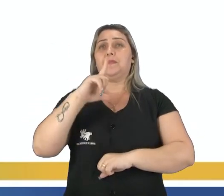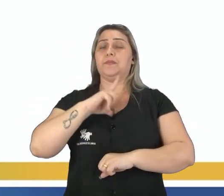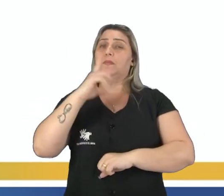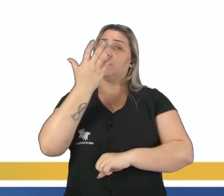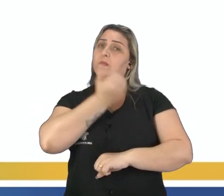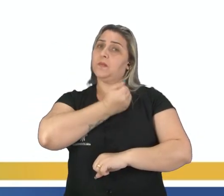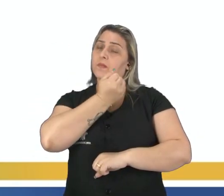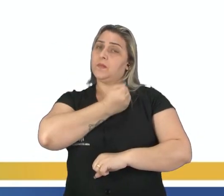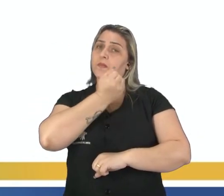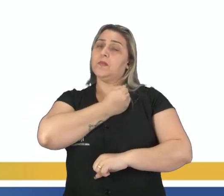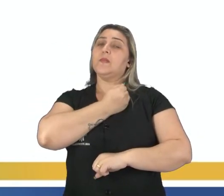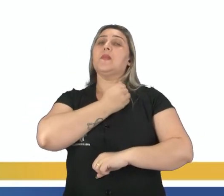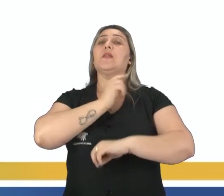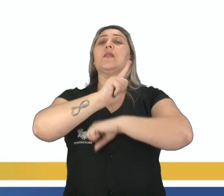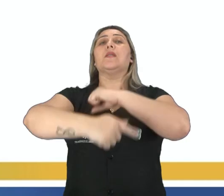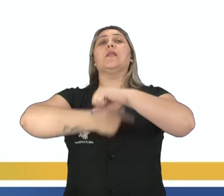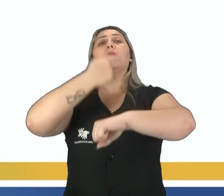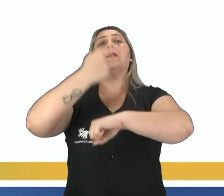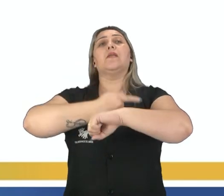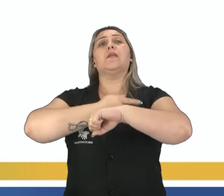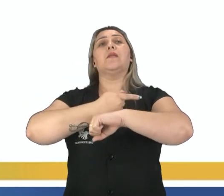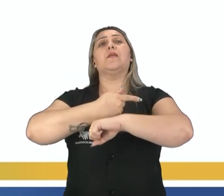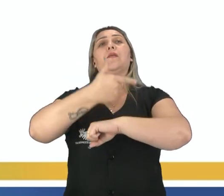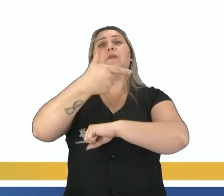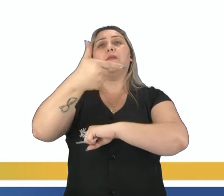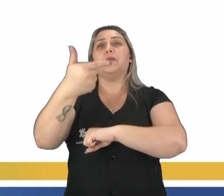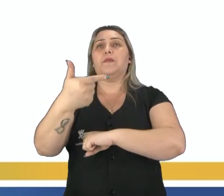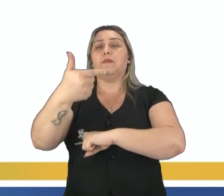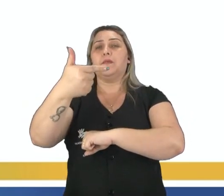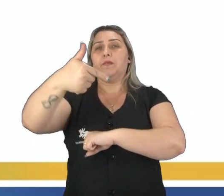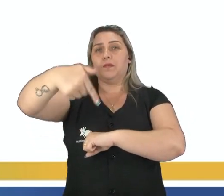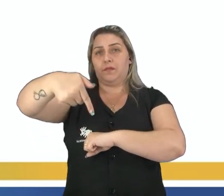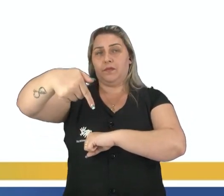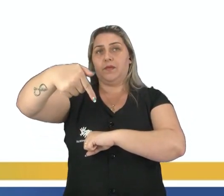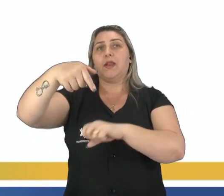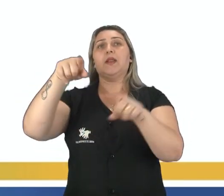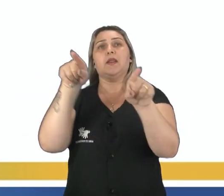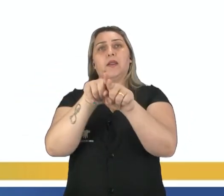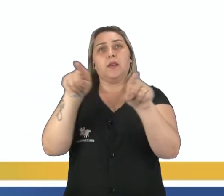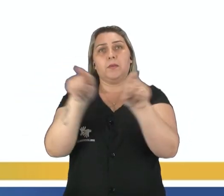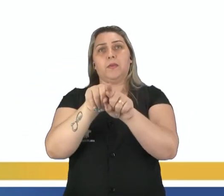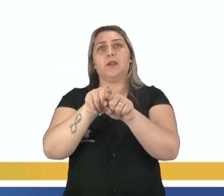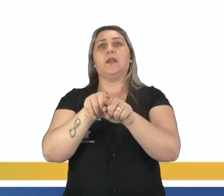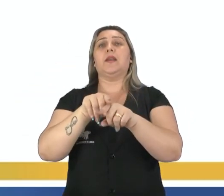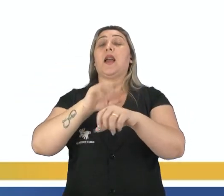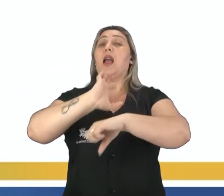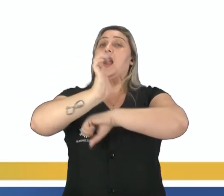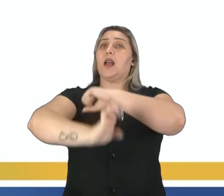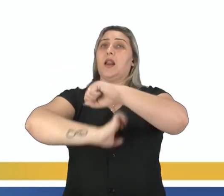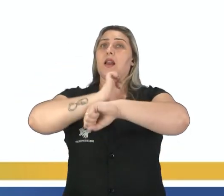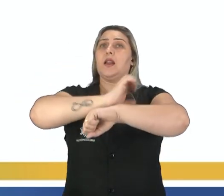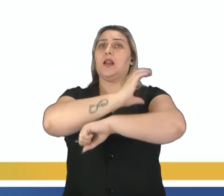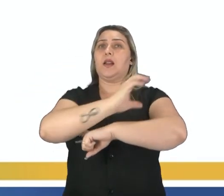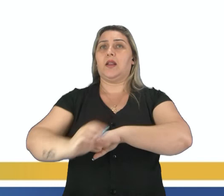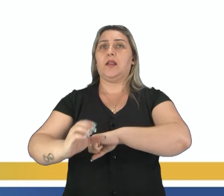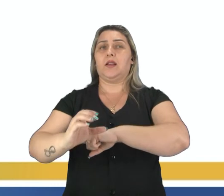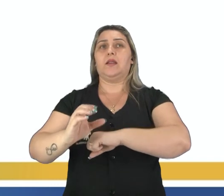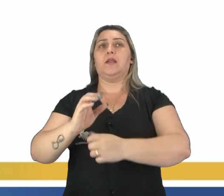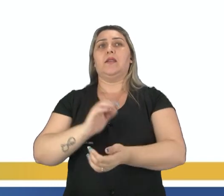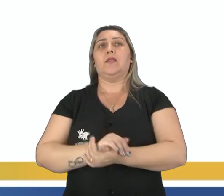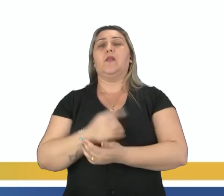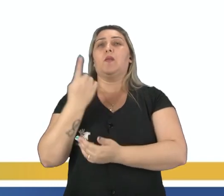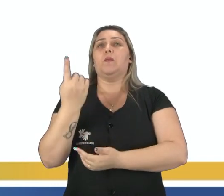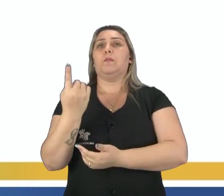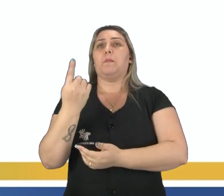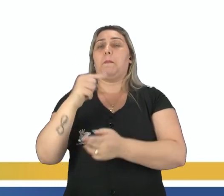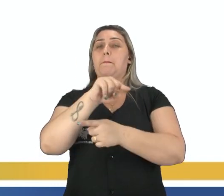um número atômico igual a 27. E ele vai dar também que a carga do elétron, ou a carga